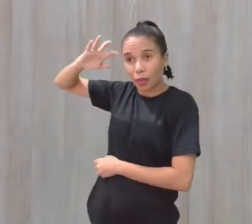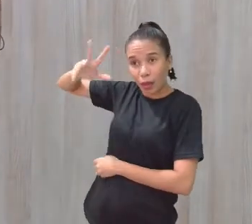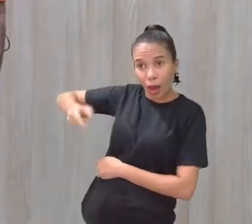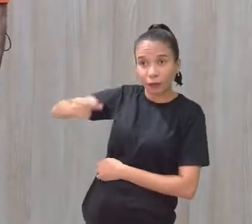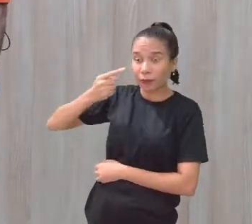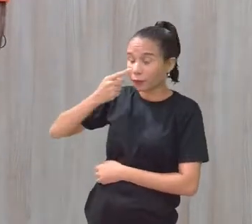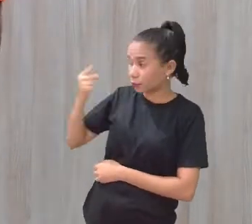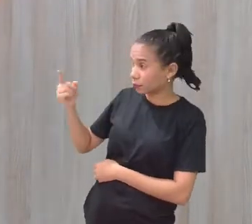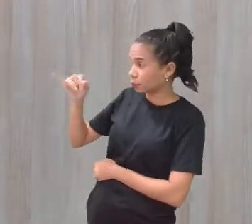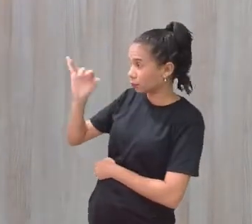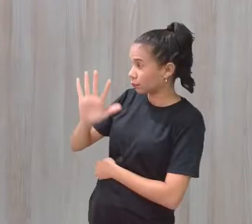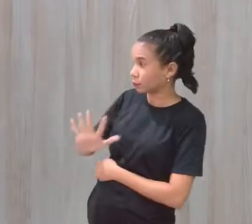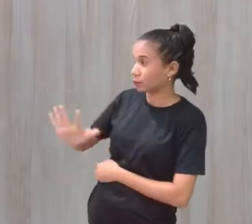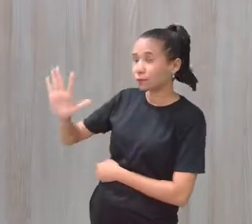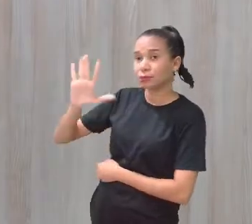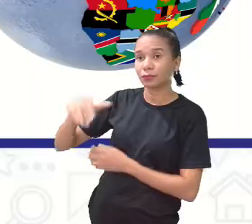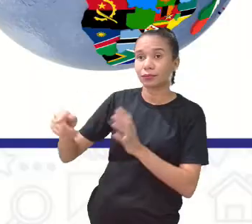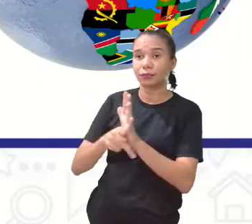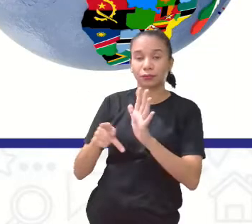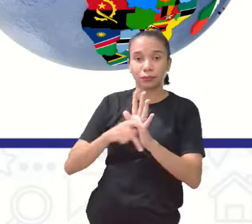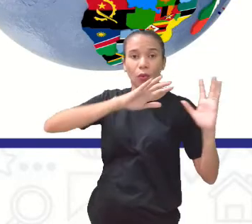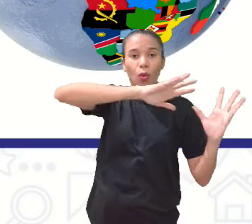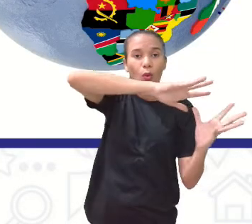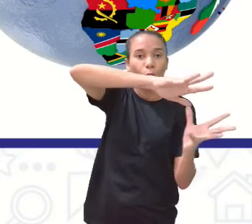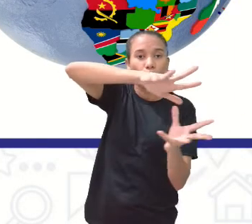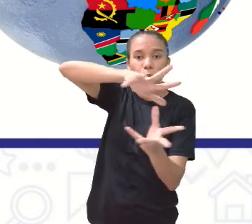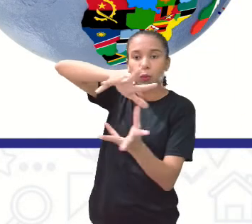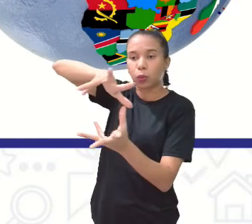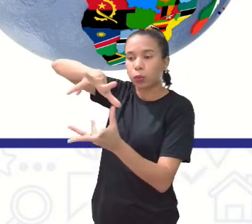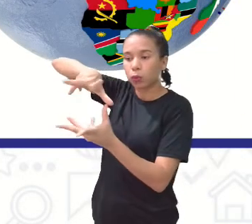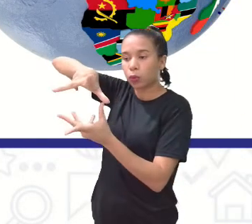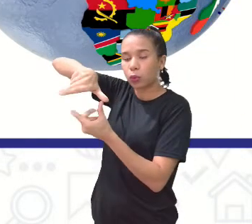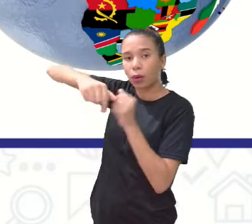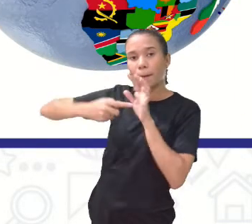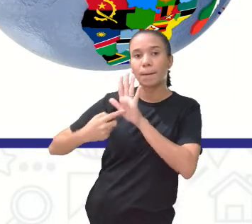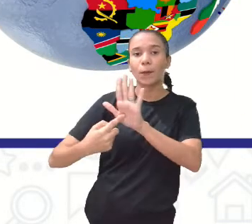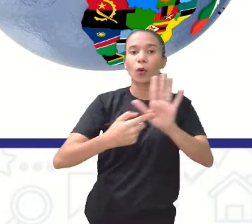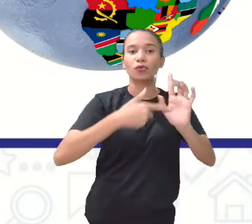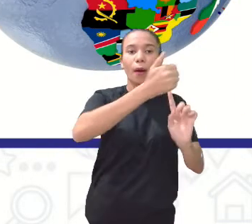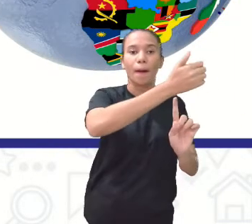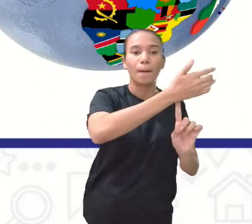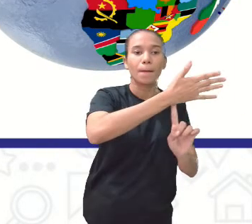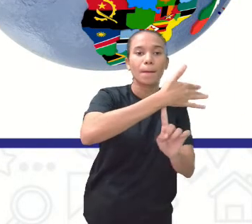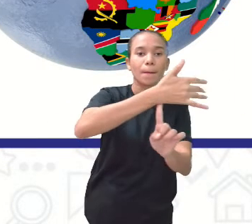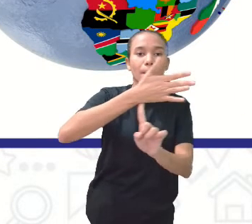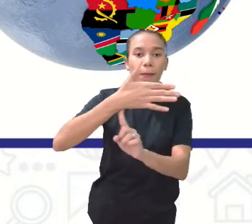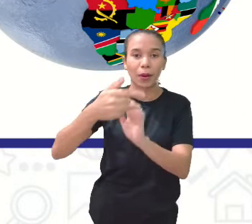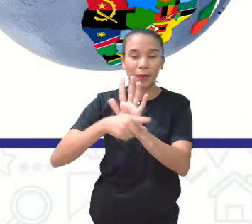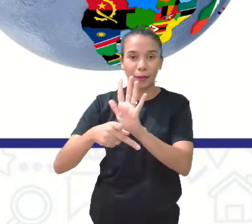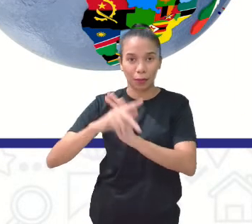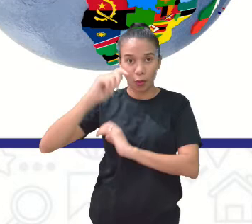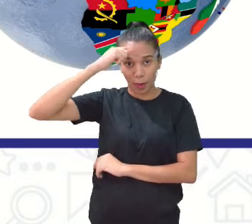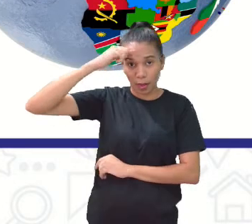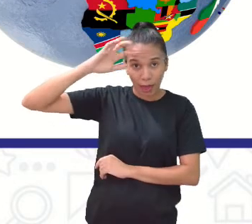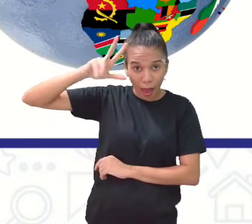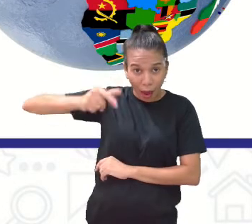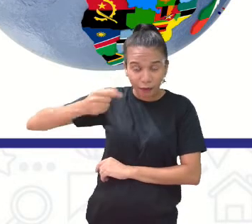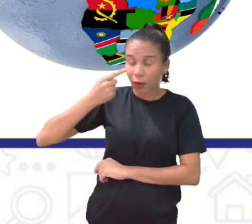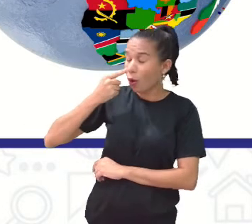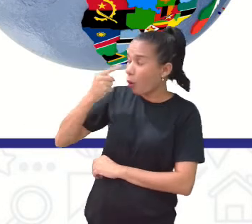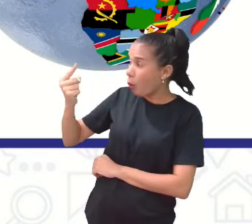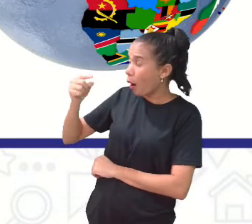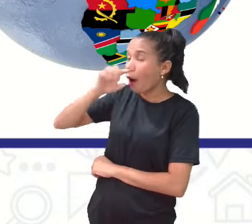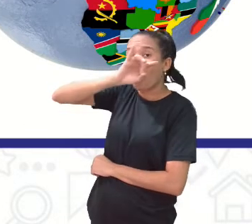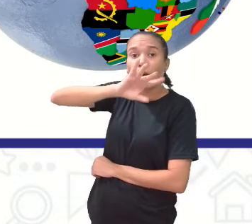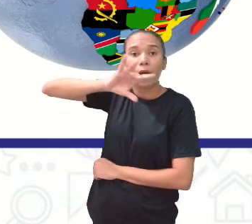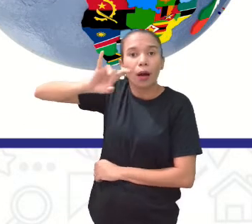aqui a gente trouxe a imagem desse globo aqui, destacando o continente africano. Então vejam quantos países